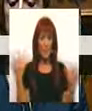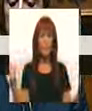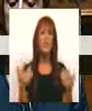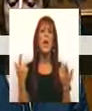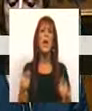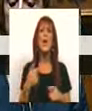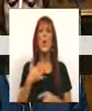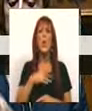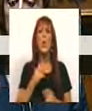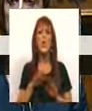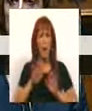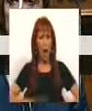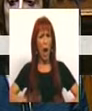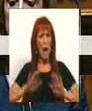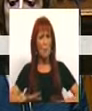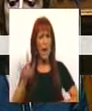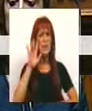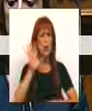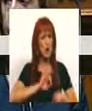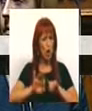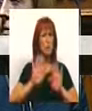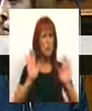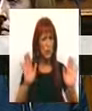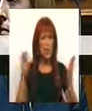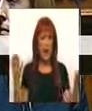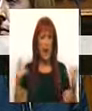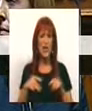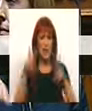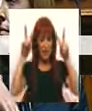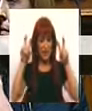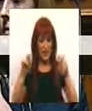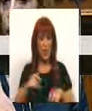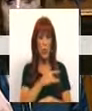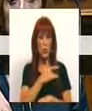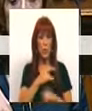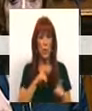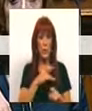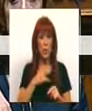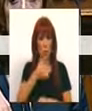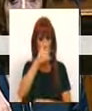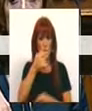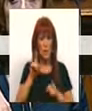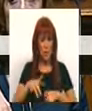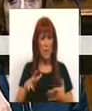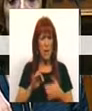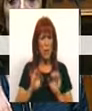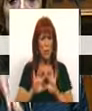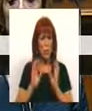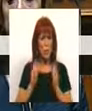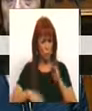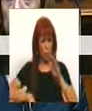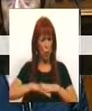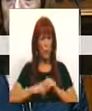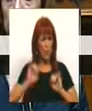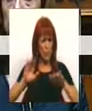ora bem eu gostaria de tranquilizar os senhoras e senhores deputados que estas matérias de saúde ocupacional também estão no topo das